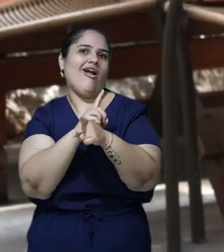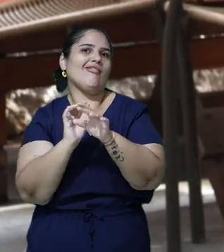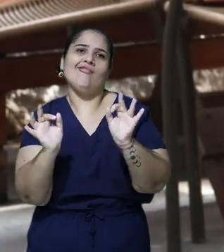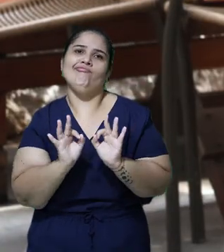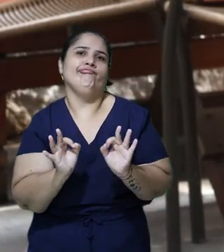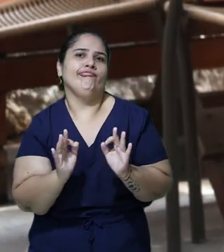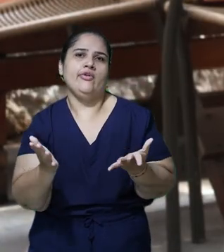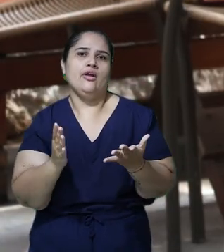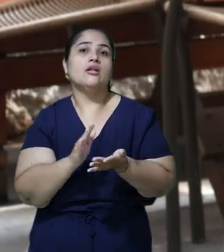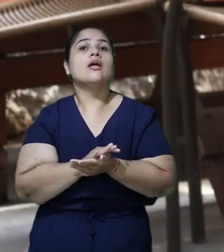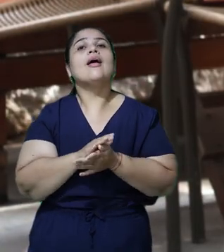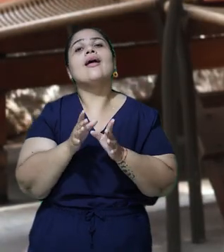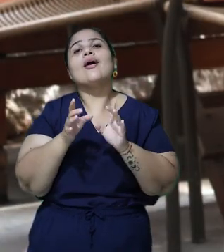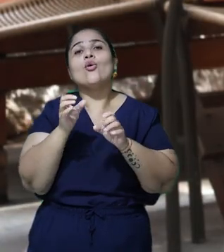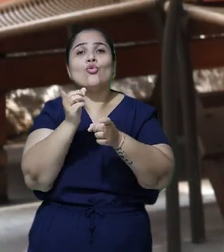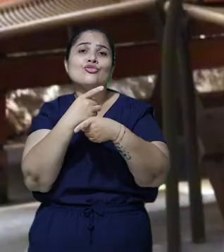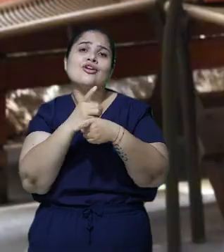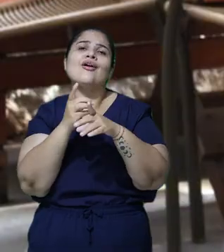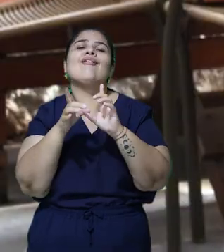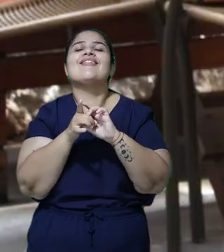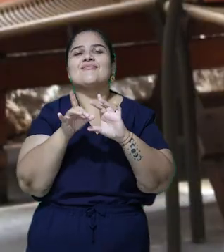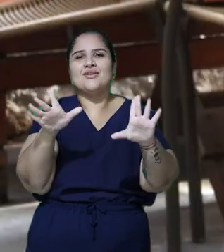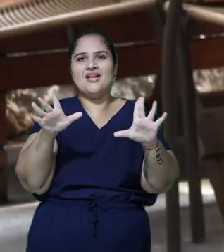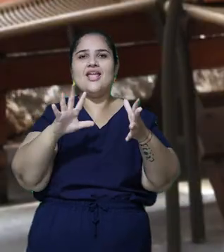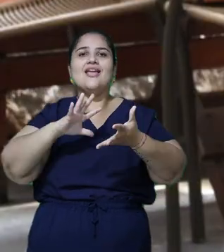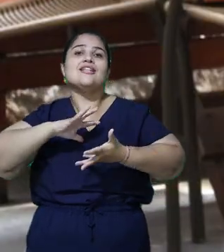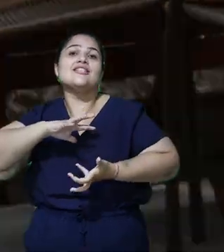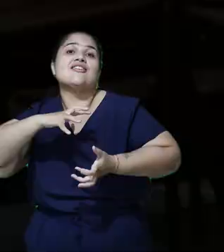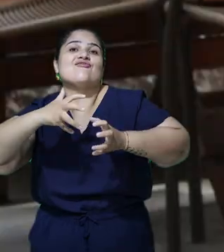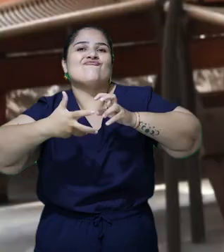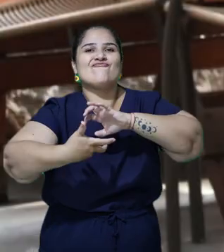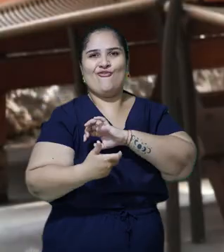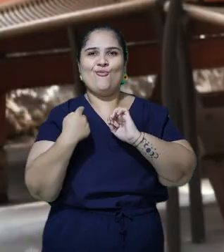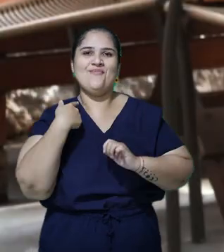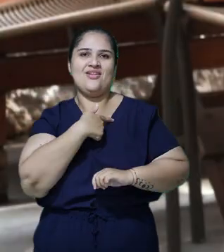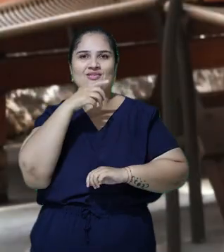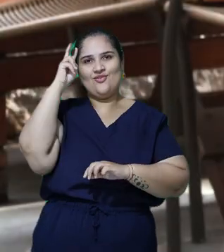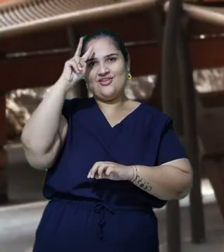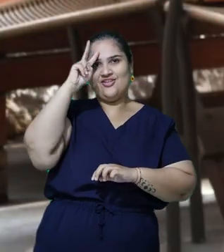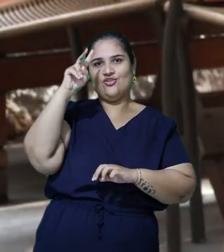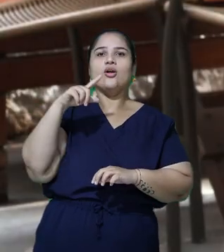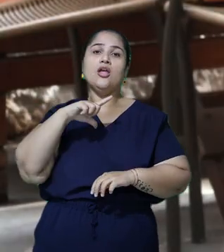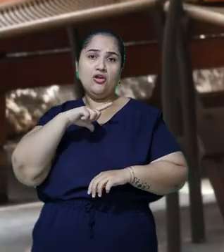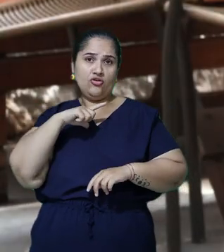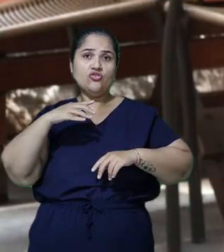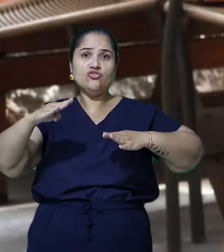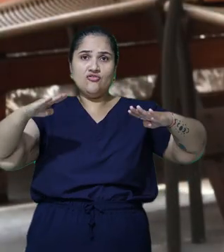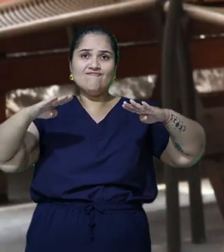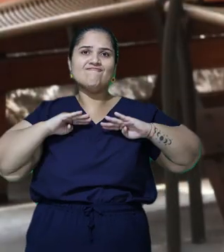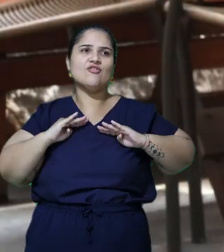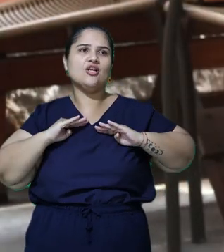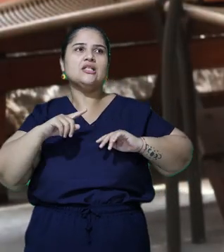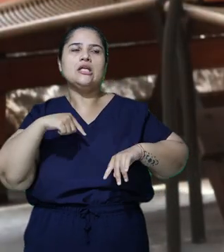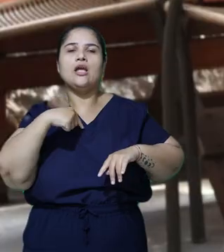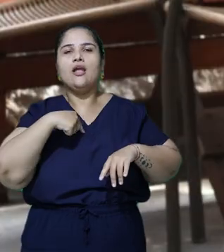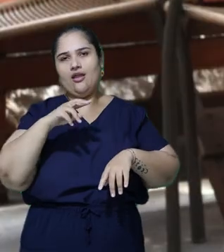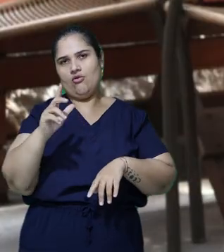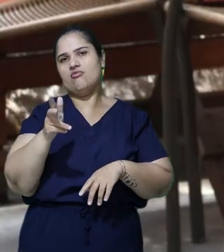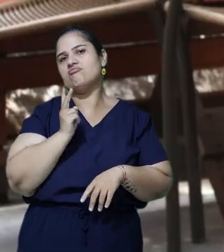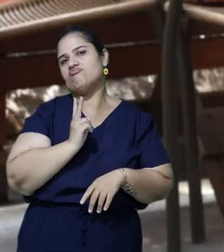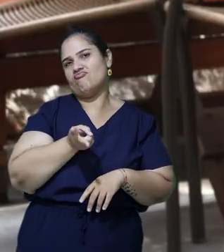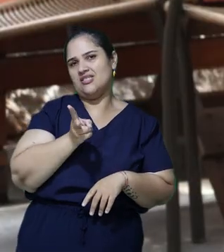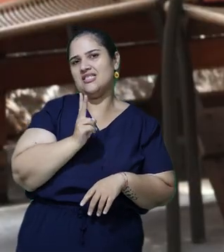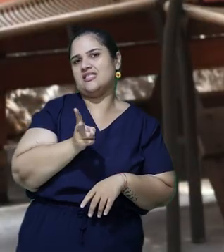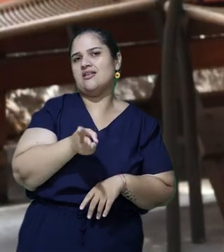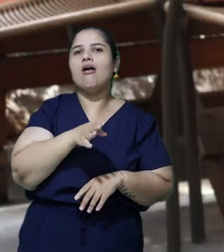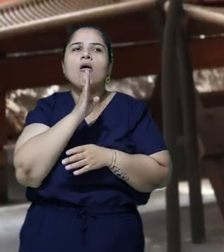libertador, né? Ele vai ressignificar toda a nossa história. Eu tive situações, eu sempre fui calada, eu comecei a conversar, eu acho que eu tinha uns